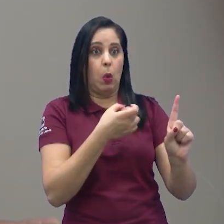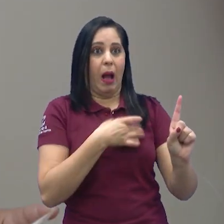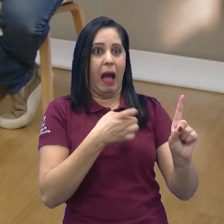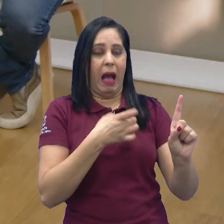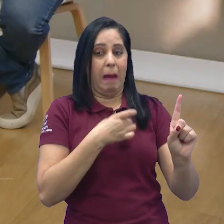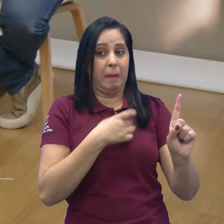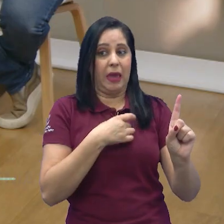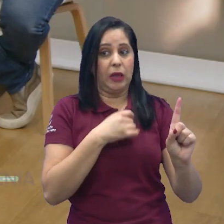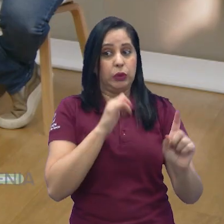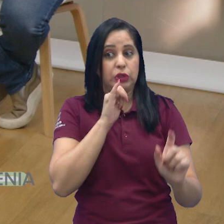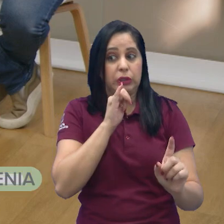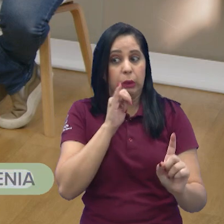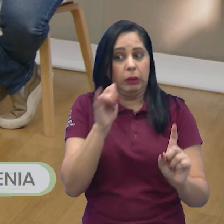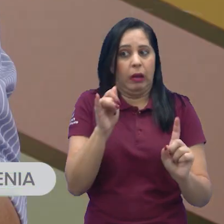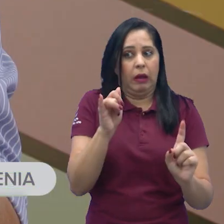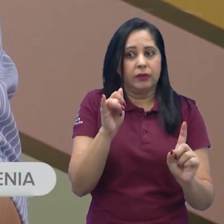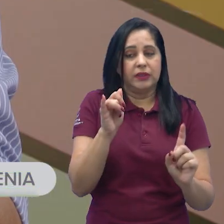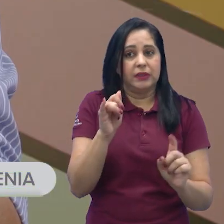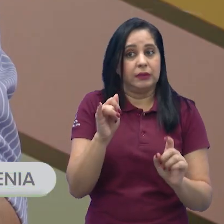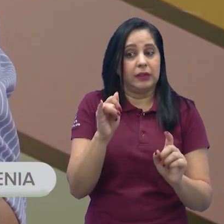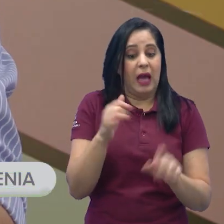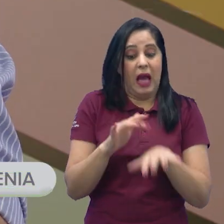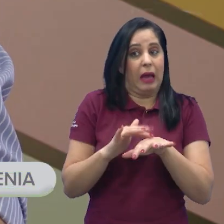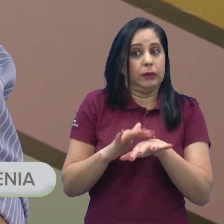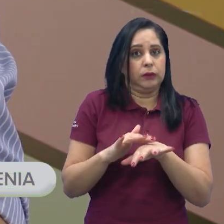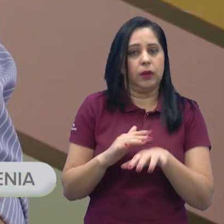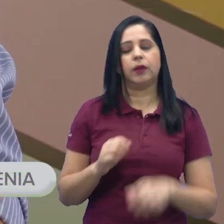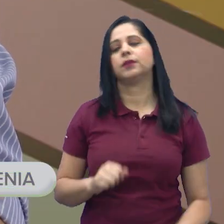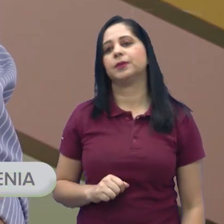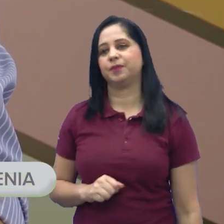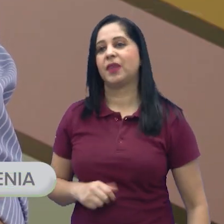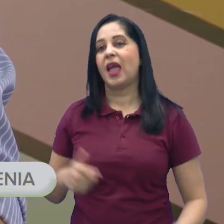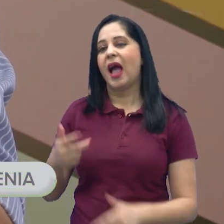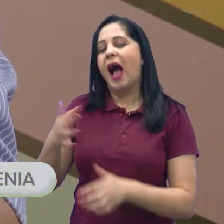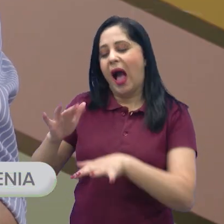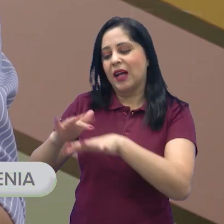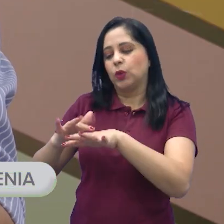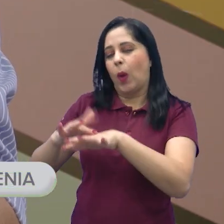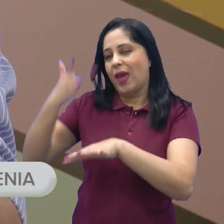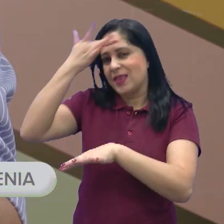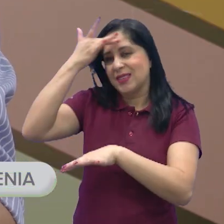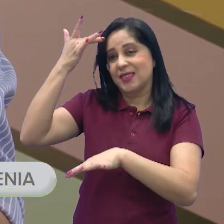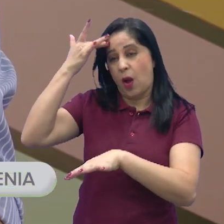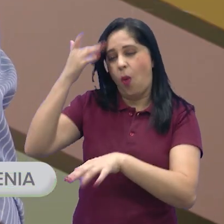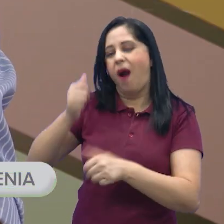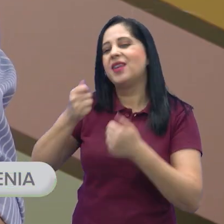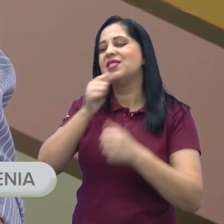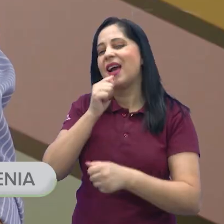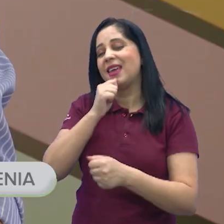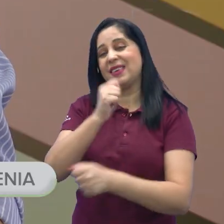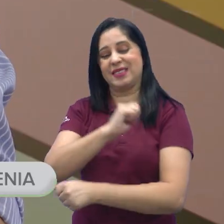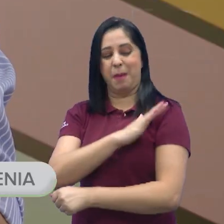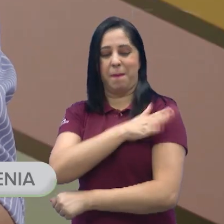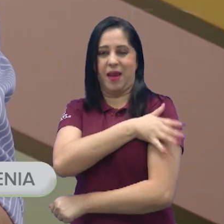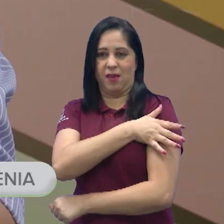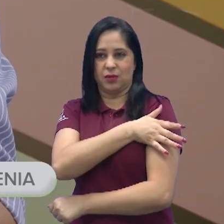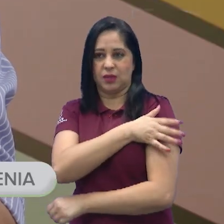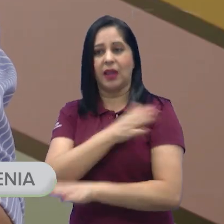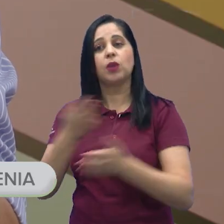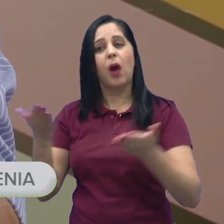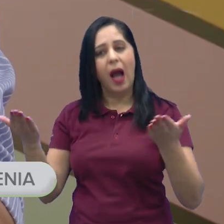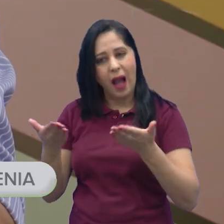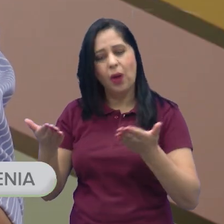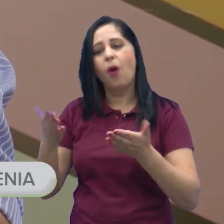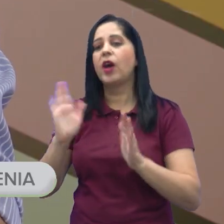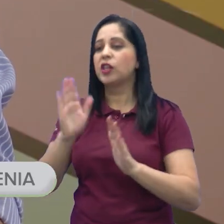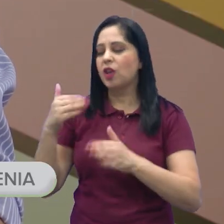diagnóstico, né? A saúde mental ainda tem muito preconceito. Agora está melhorando, está se falando mais, mas a saúde